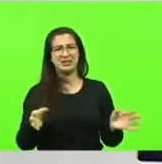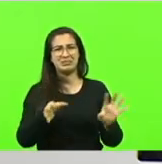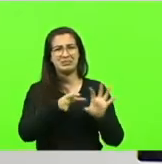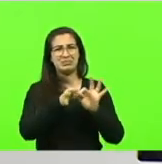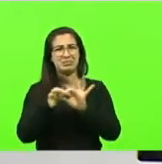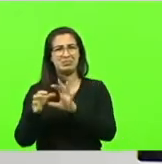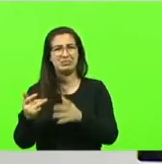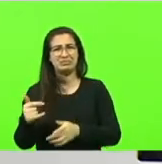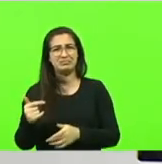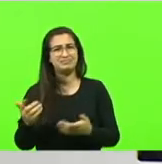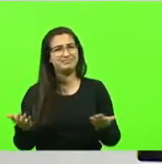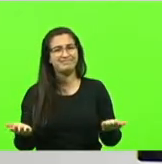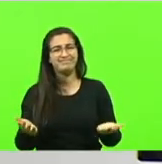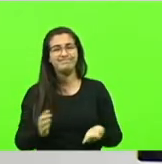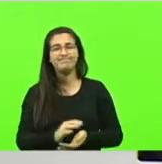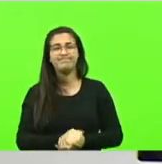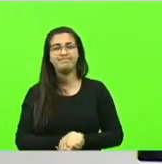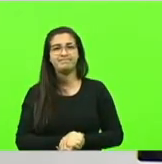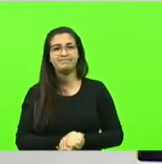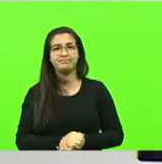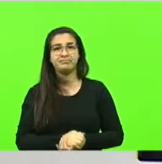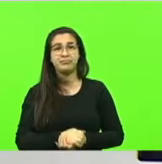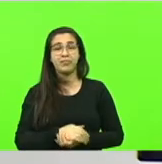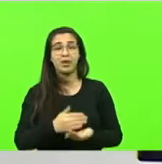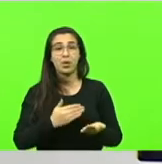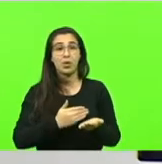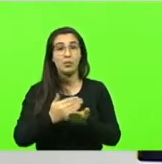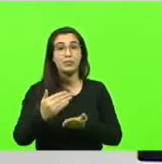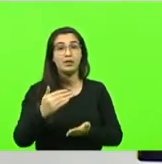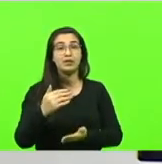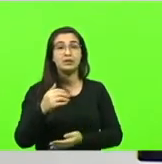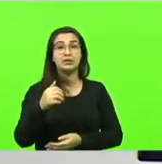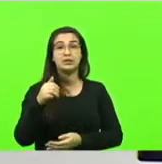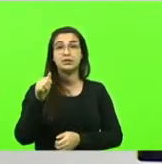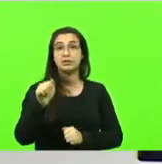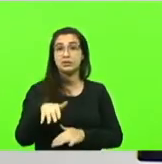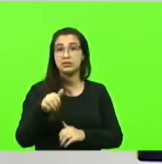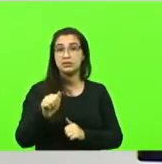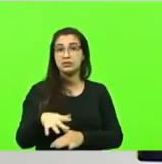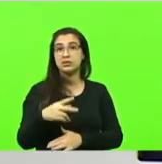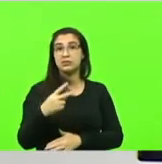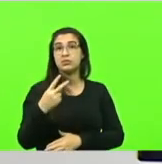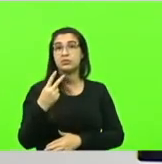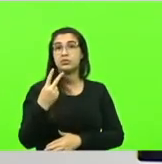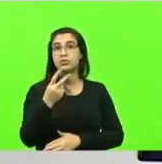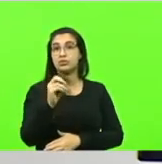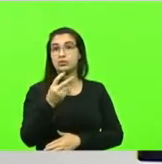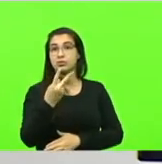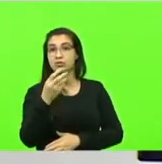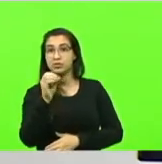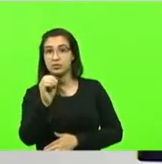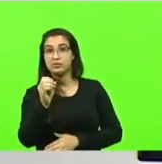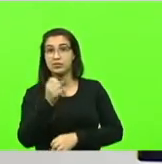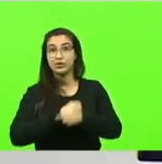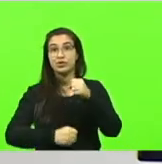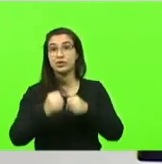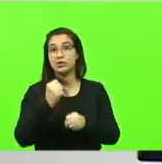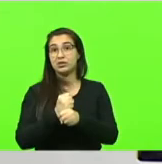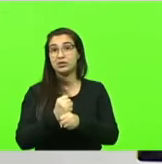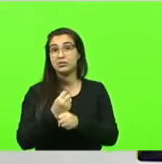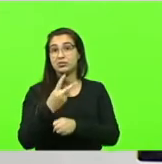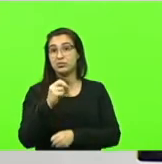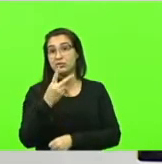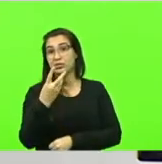Quando eu ia imaginar que isso... Eu estou falando de setembro de 2020, do ano passado, que surgiu isso daí. E